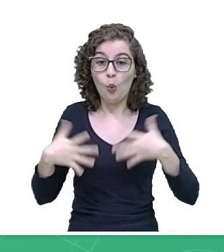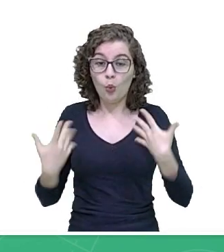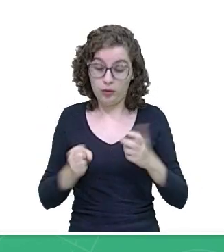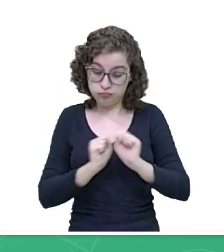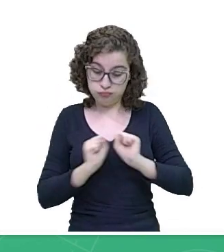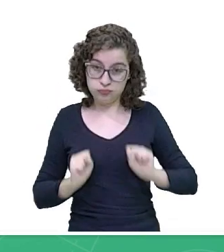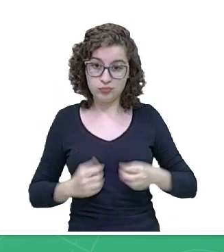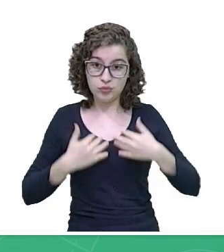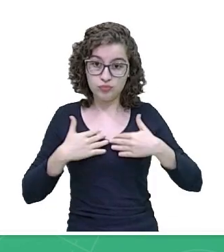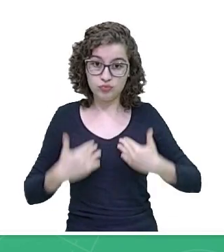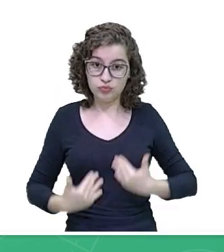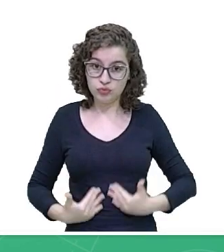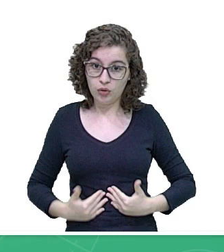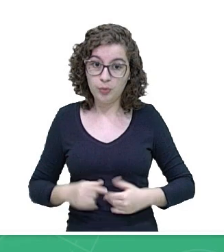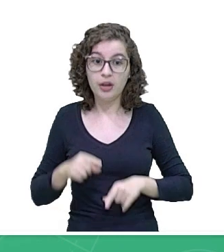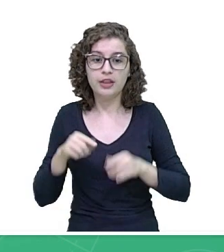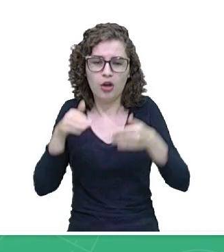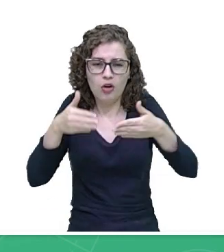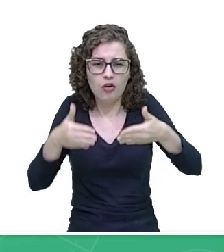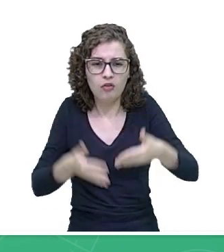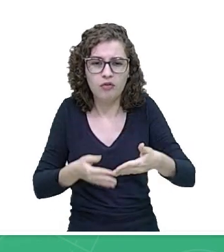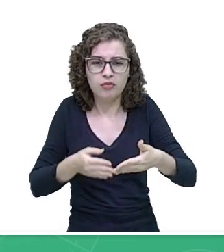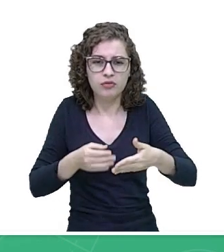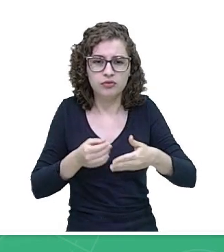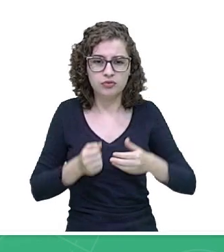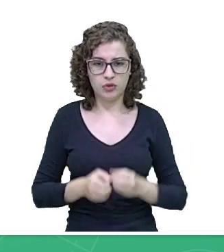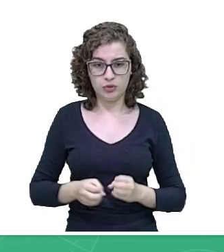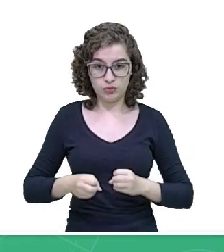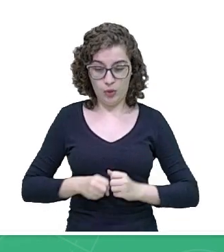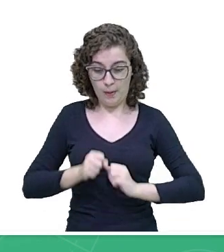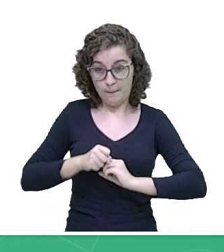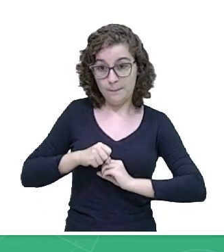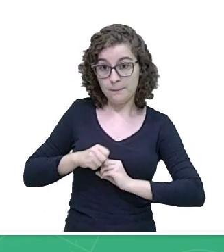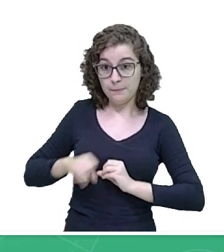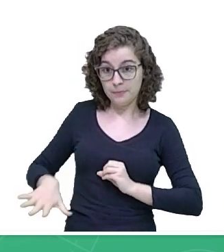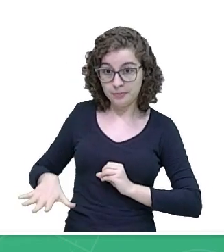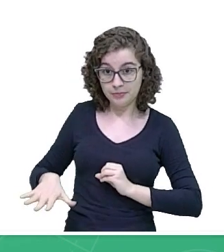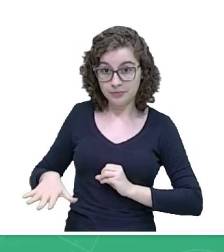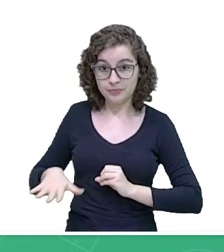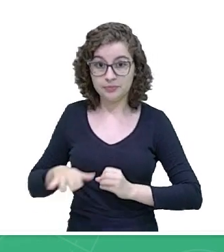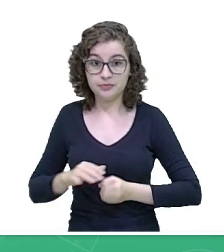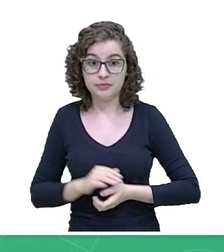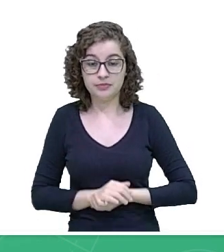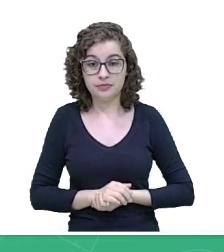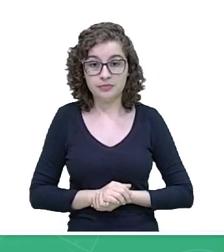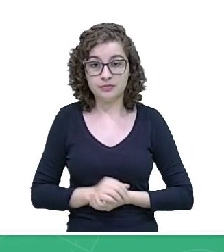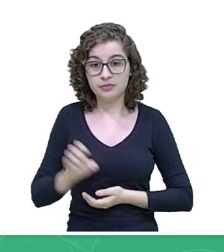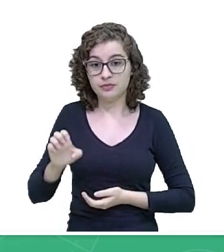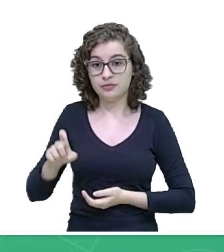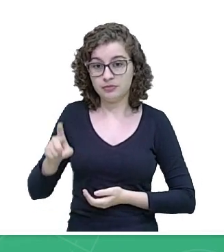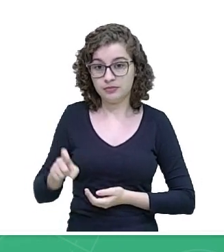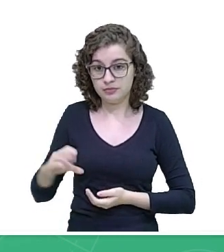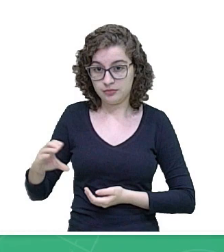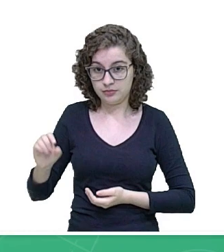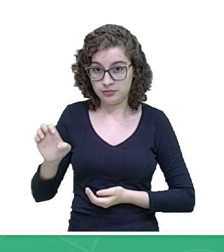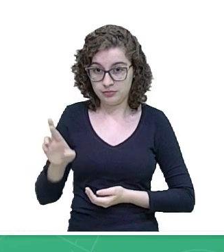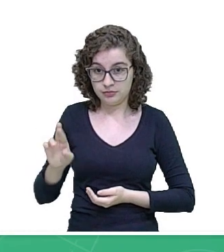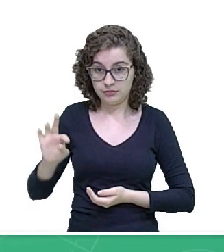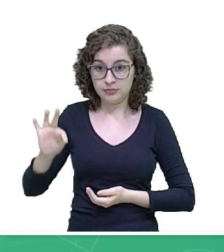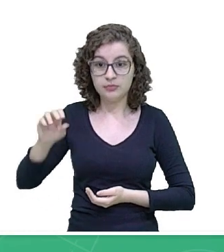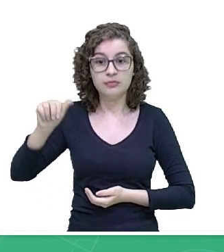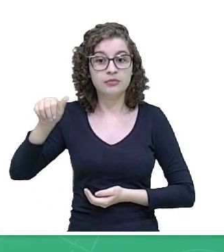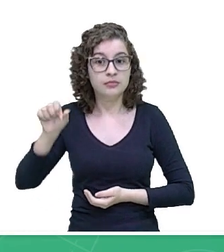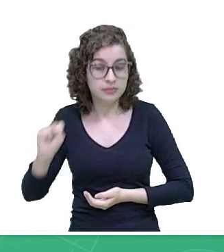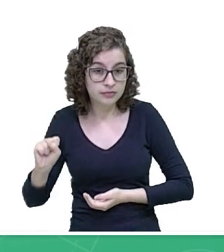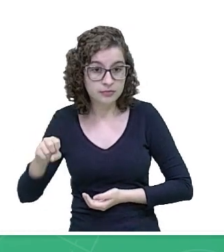do organismo tem por função colocar para fora do corpo as excretas nitrogenadas, tá